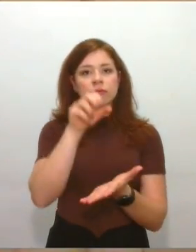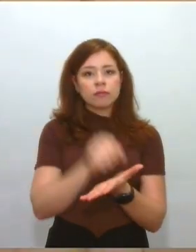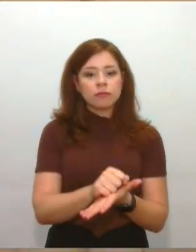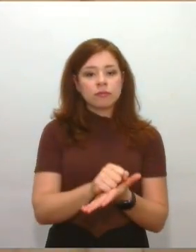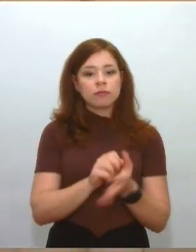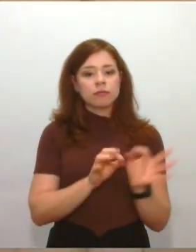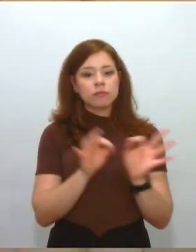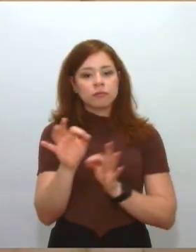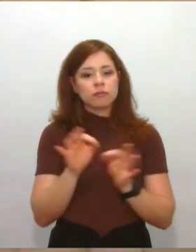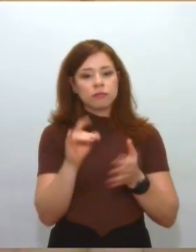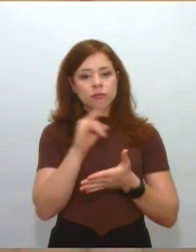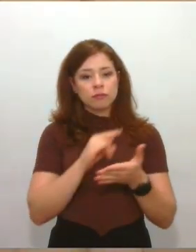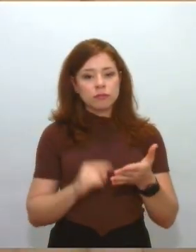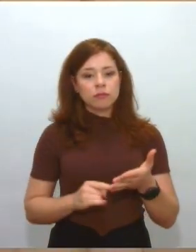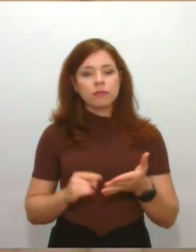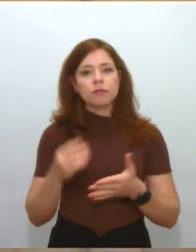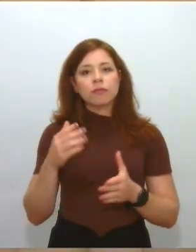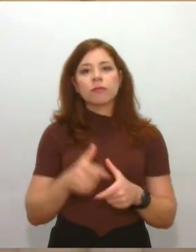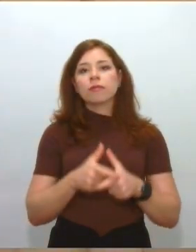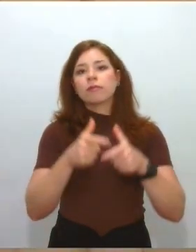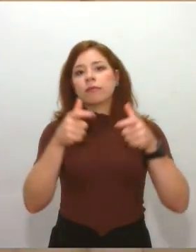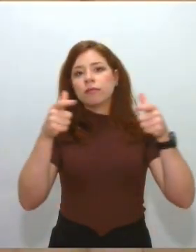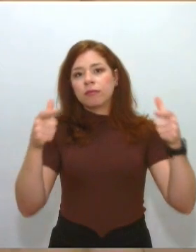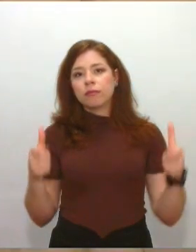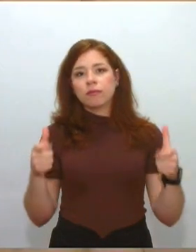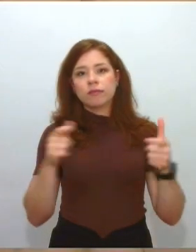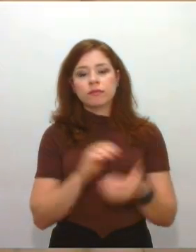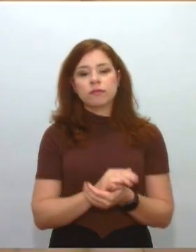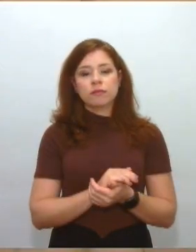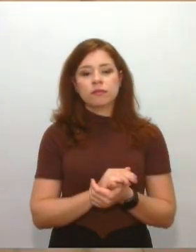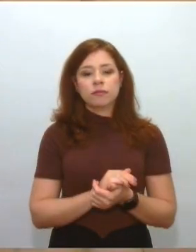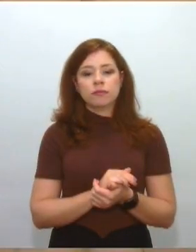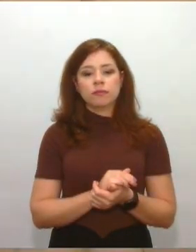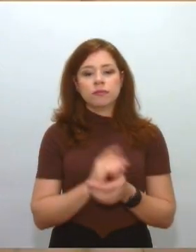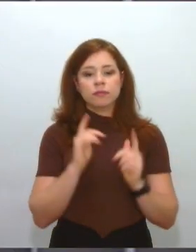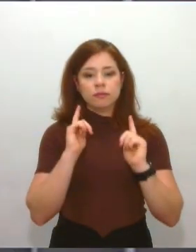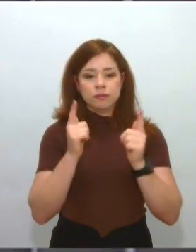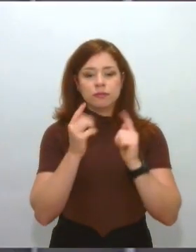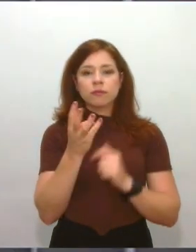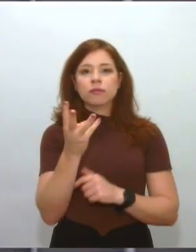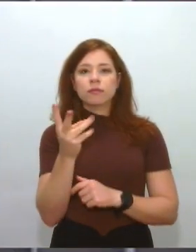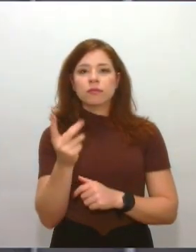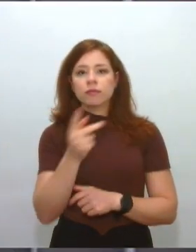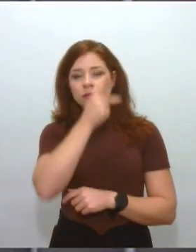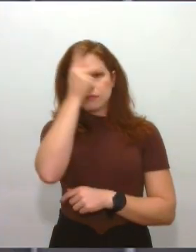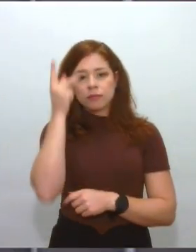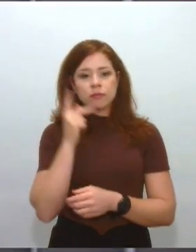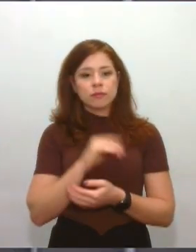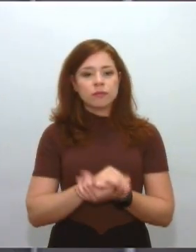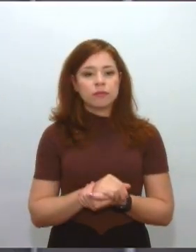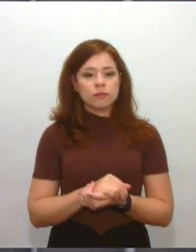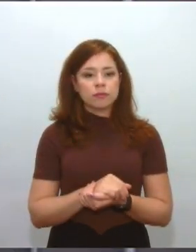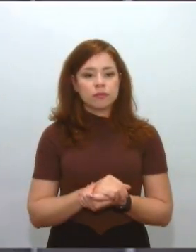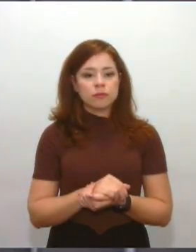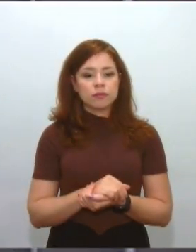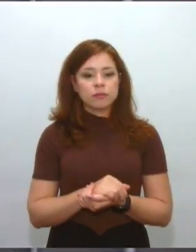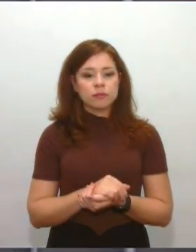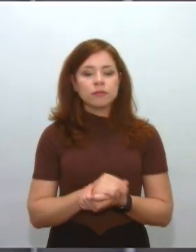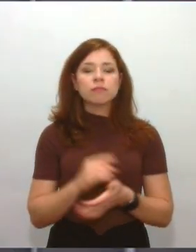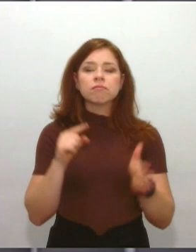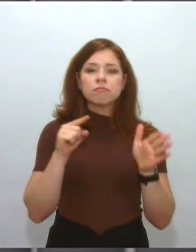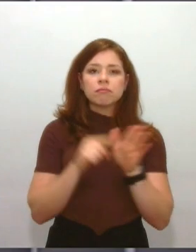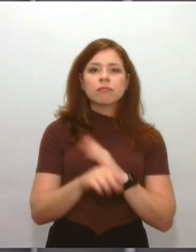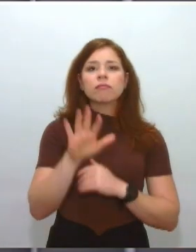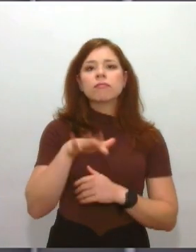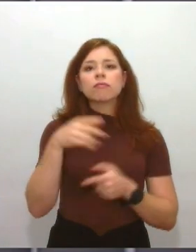maior fanfarra cívica do estado em termos de quantidade de pessoas. Mas, Helenilton, quais foram os principais desafios